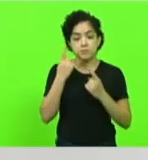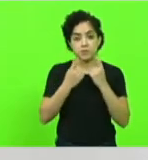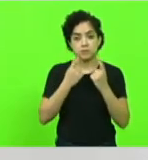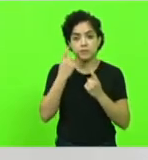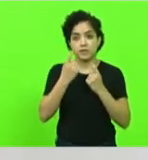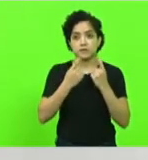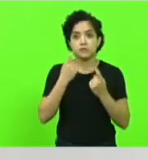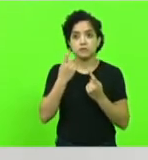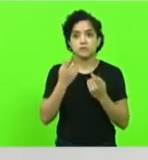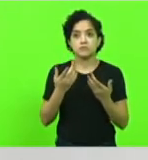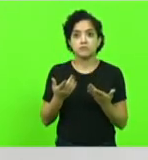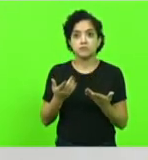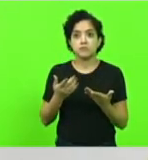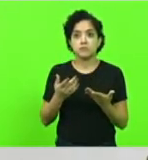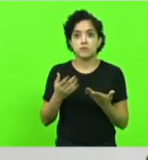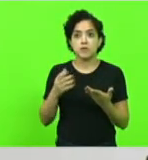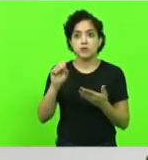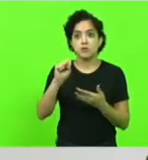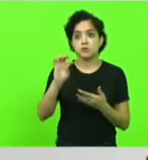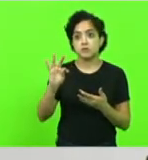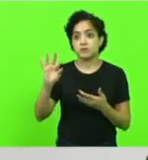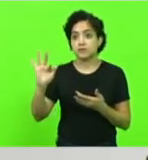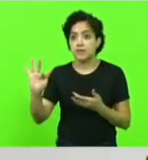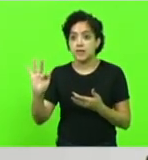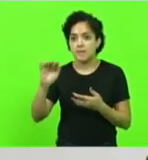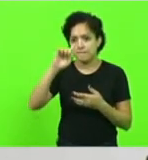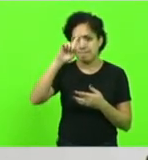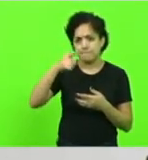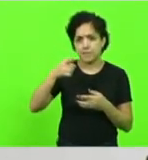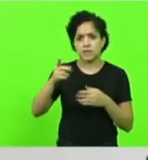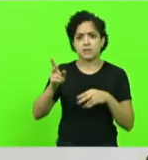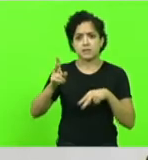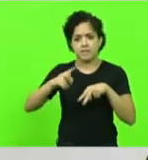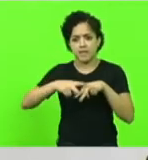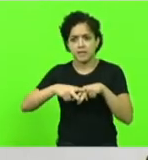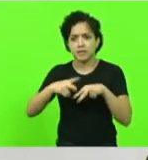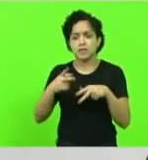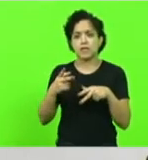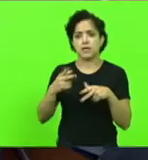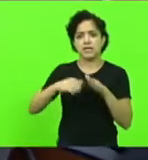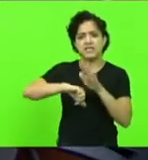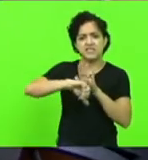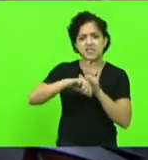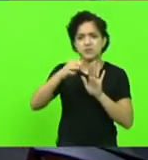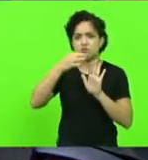Se não fosse só o Supremo Tribunal Federal que manda prender por crime de opinião,